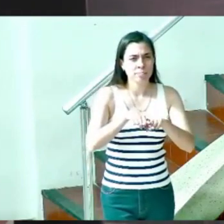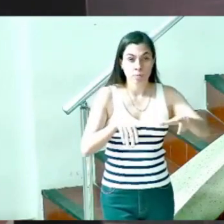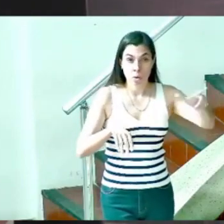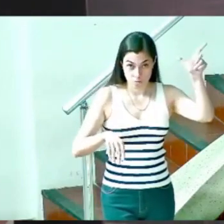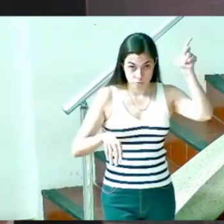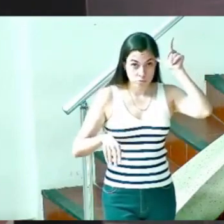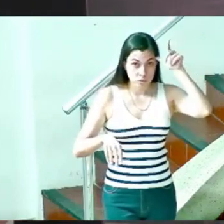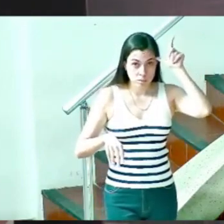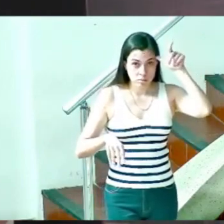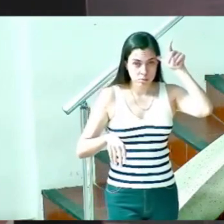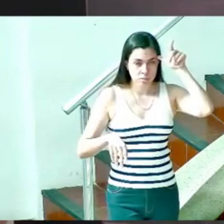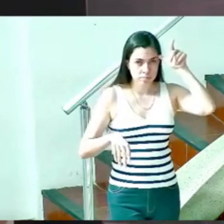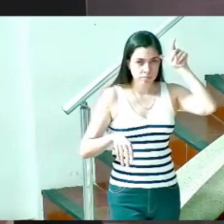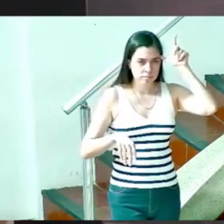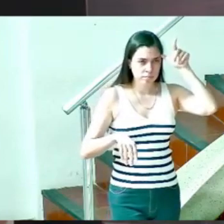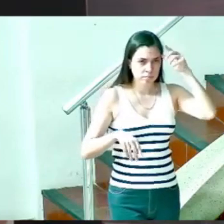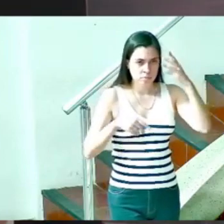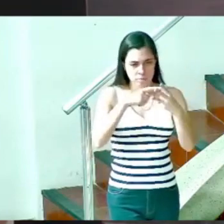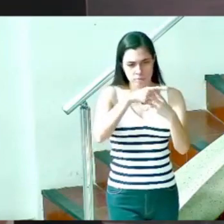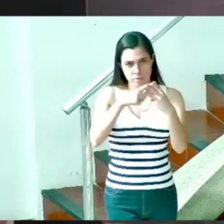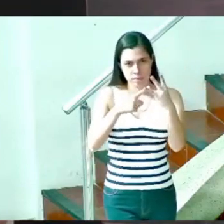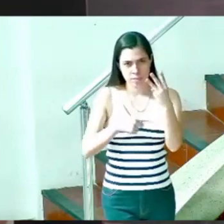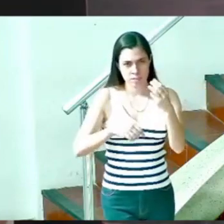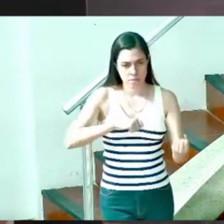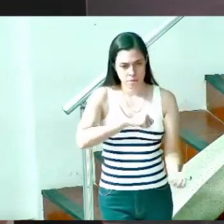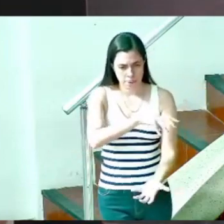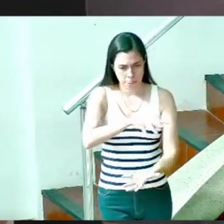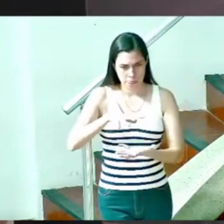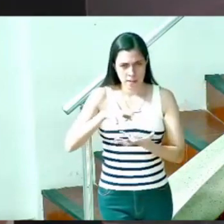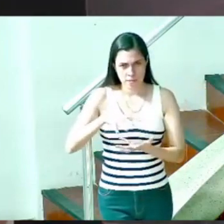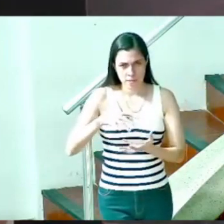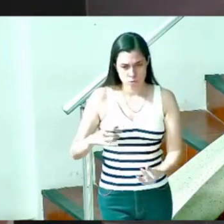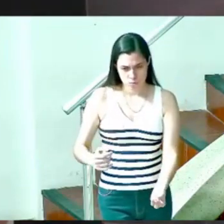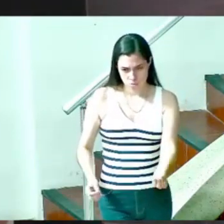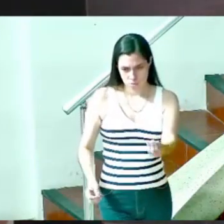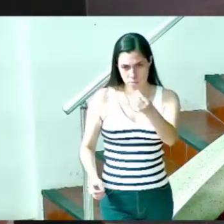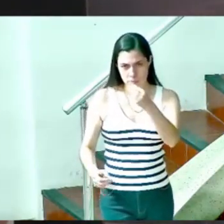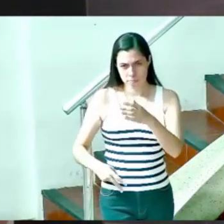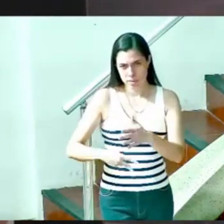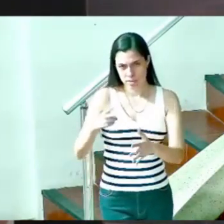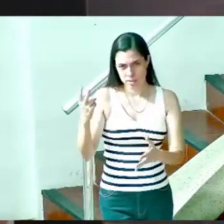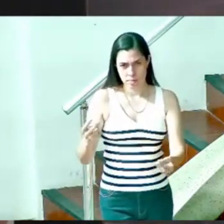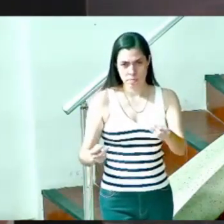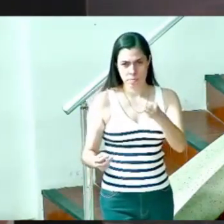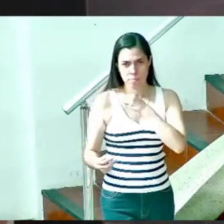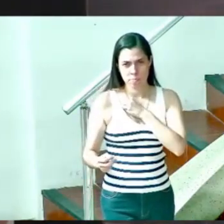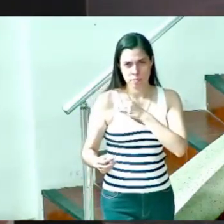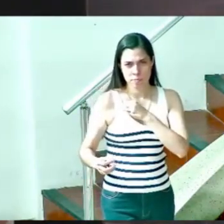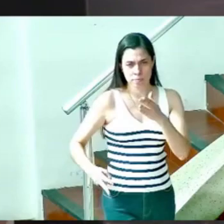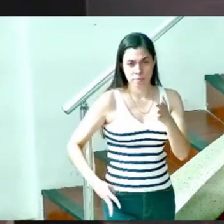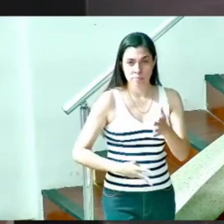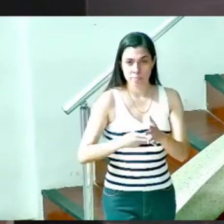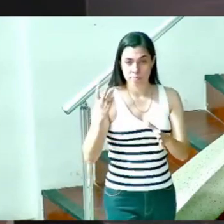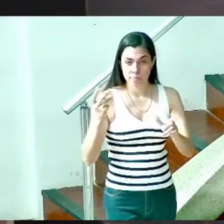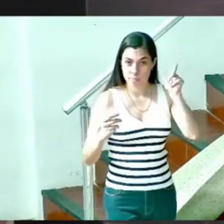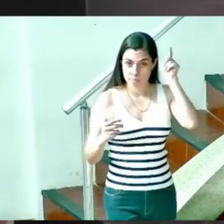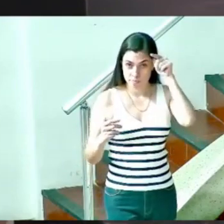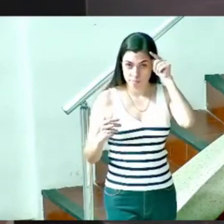diabo. O diabo. E aqui há um ensinamento para cada um de nós.